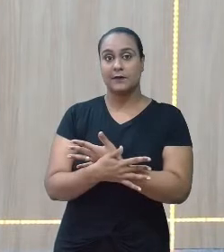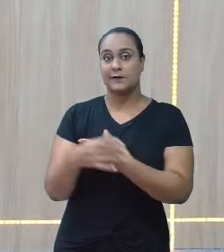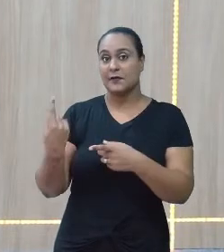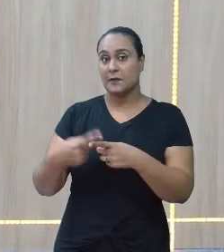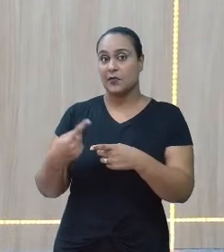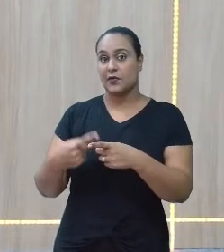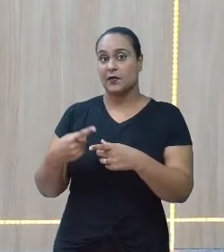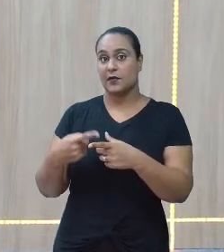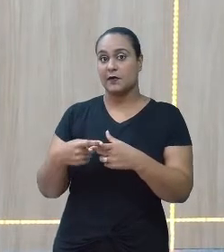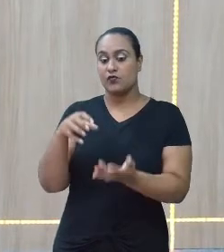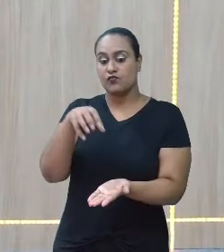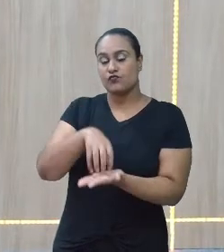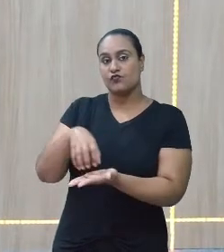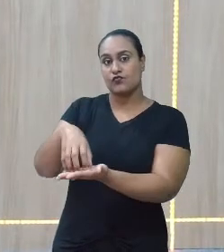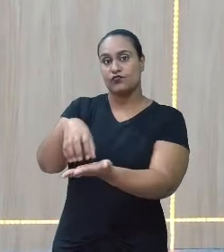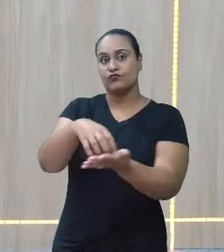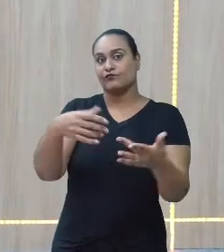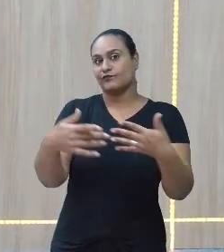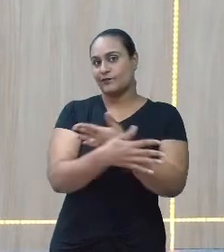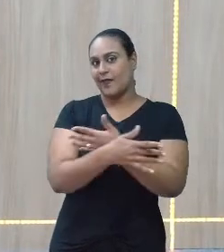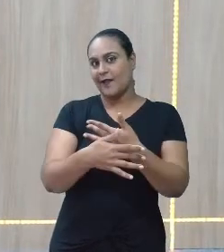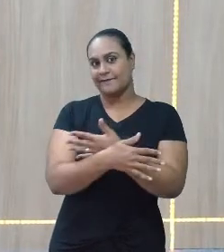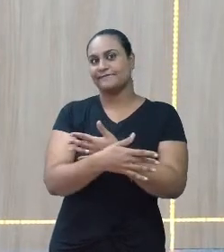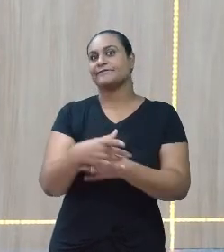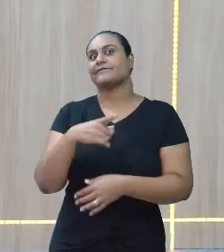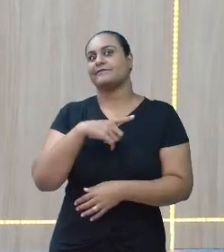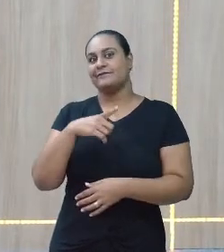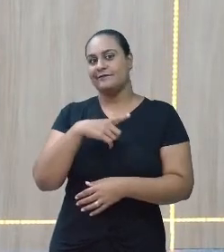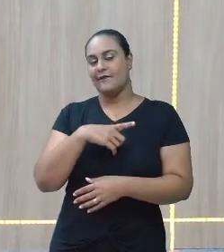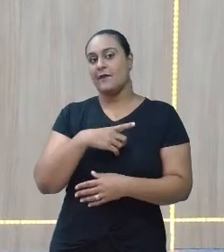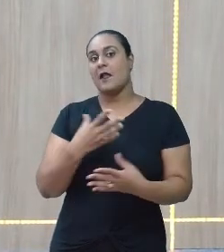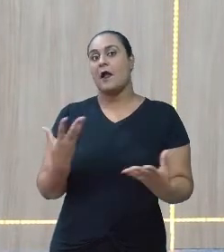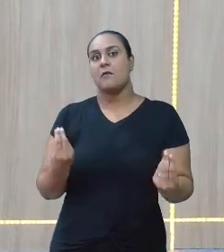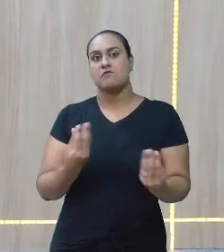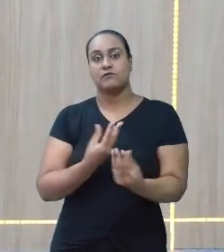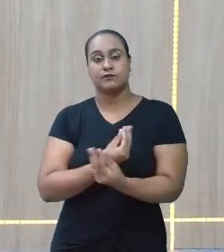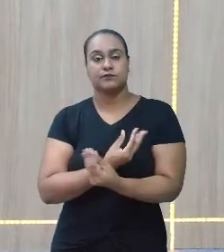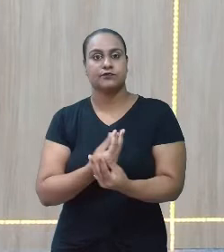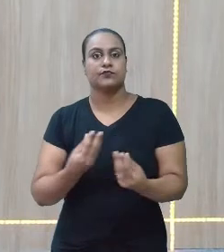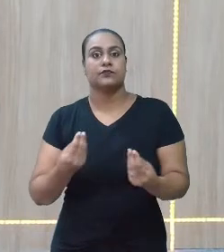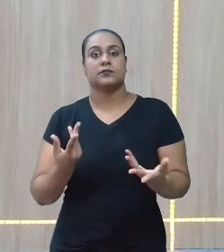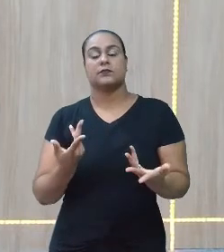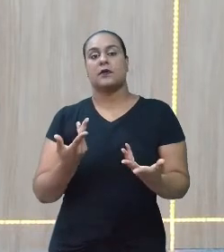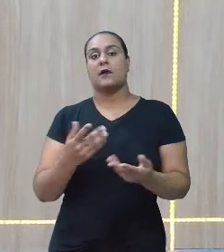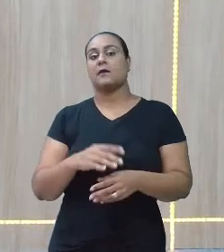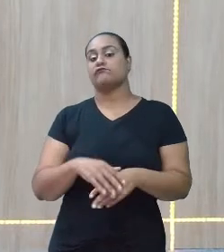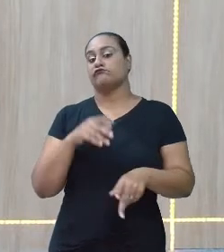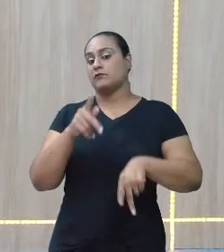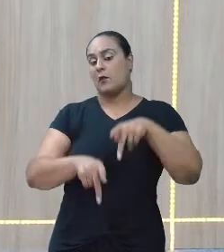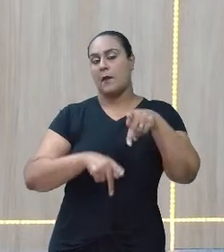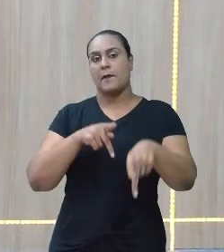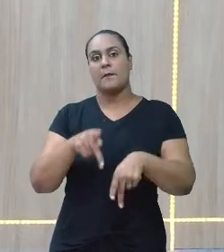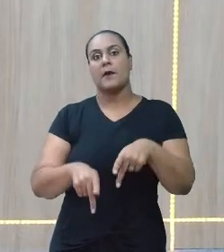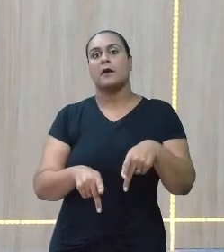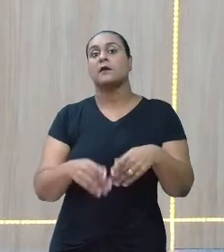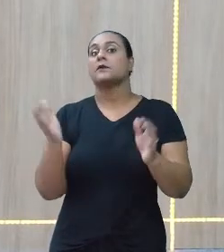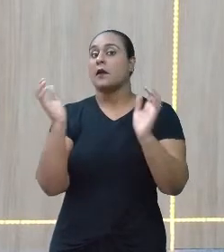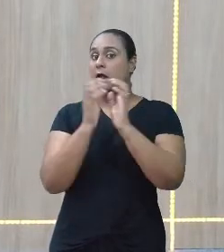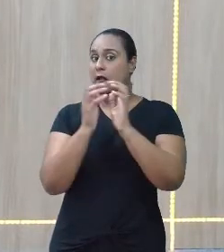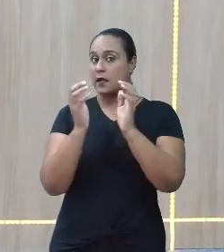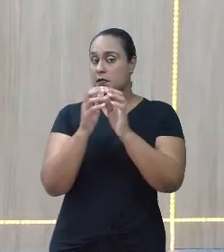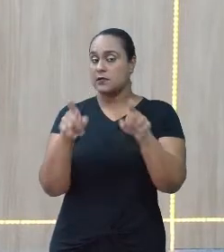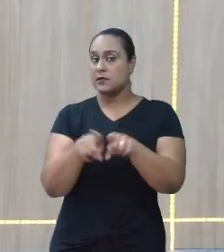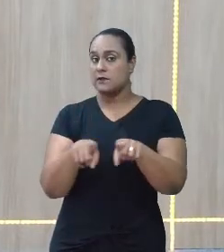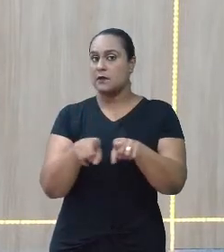esses grandes centros urbanos têm uma grande densidade demográfica, ou seja, é uma cidade urbanizada. Nosso queridíssimo Recife também é uma cidade